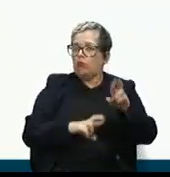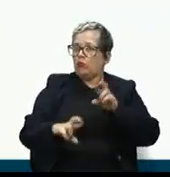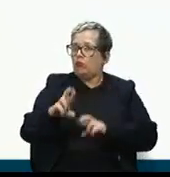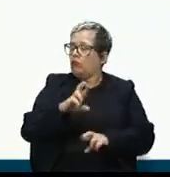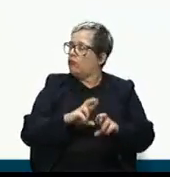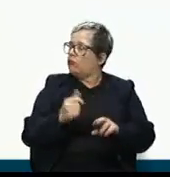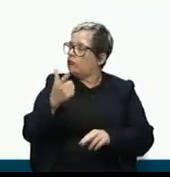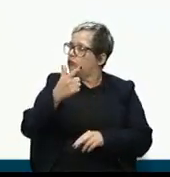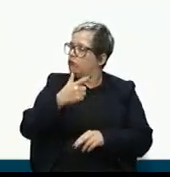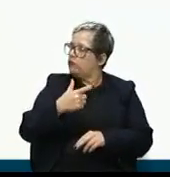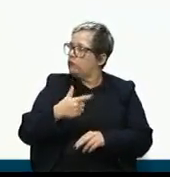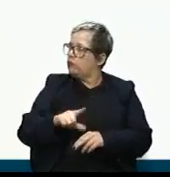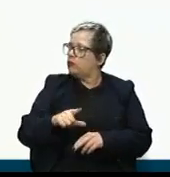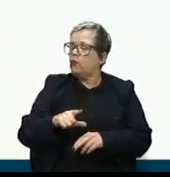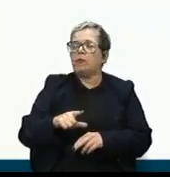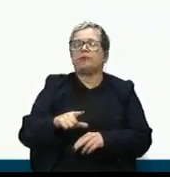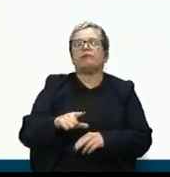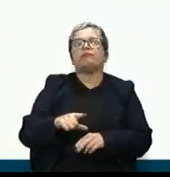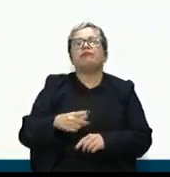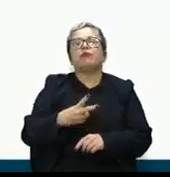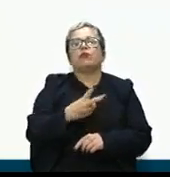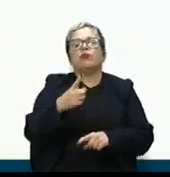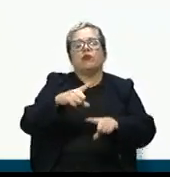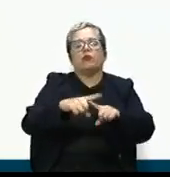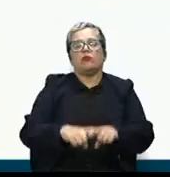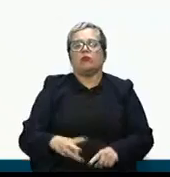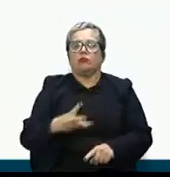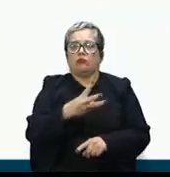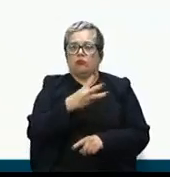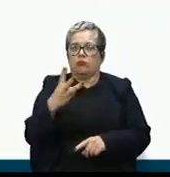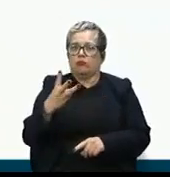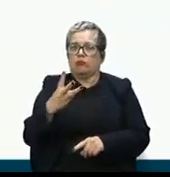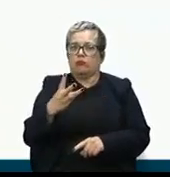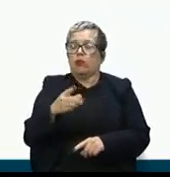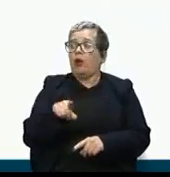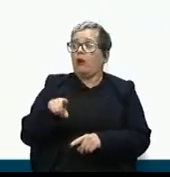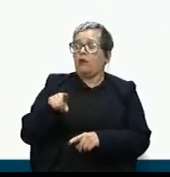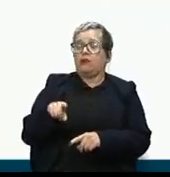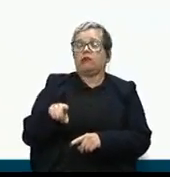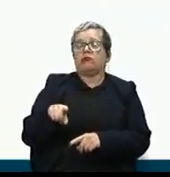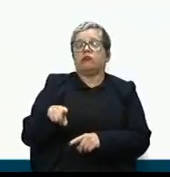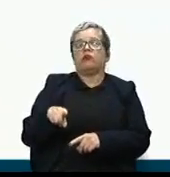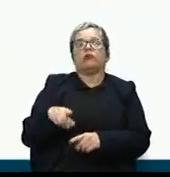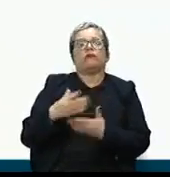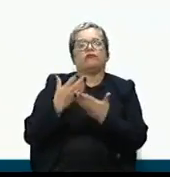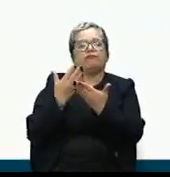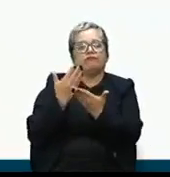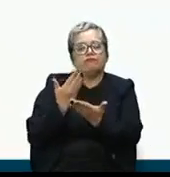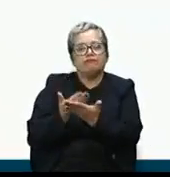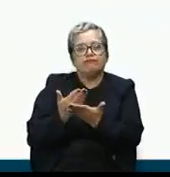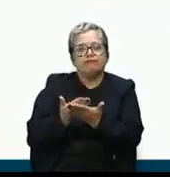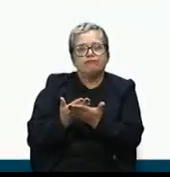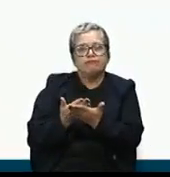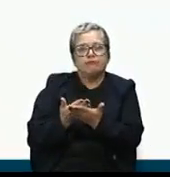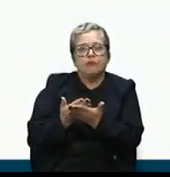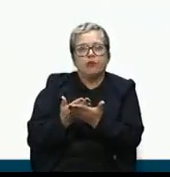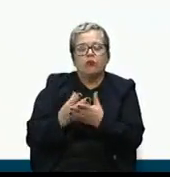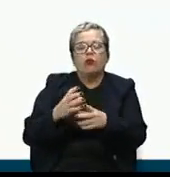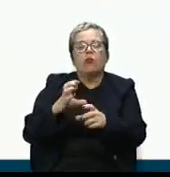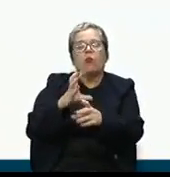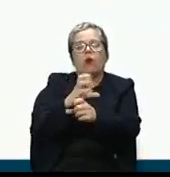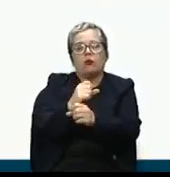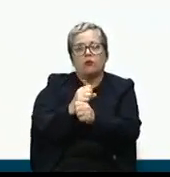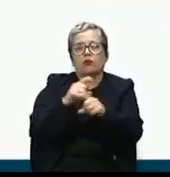nós continuamos com uma matriz 2 por 3. Então, isso que nós acabamos de fazer foi uma adição